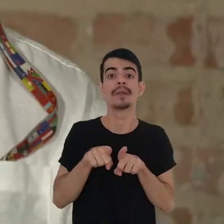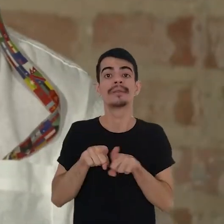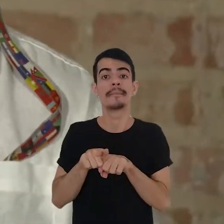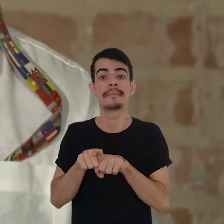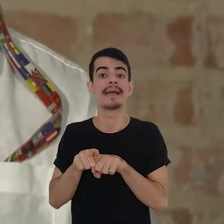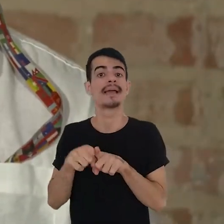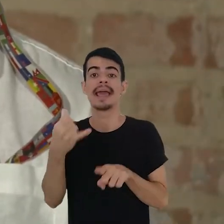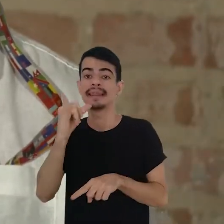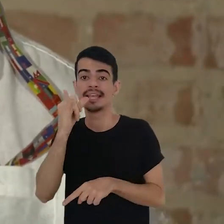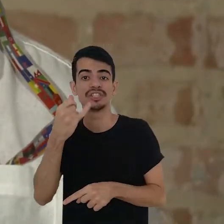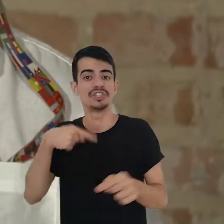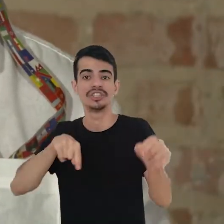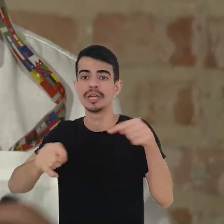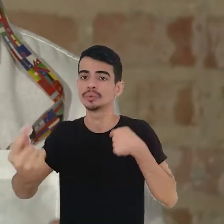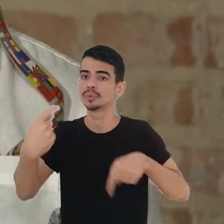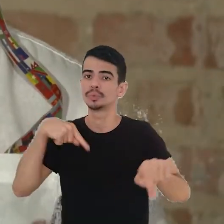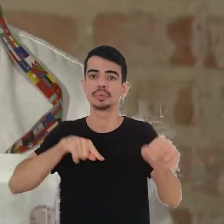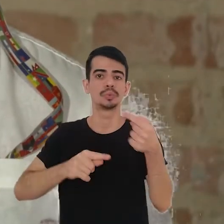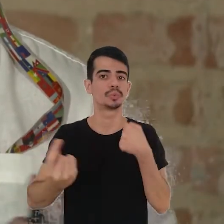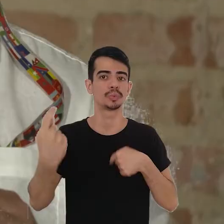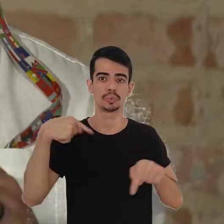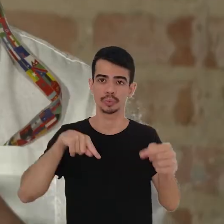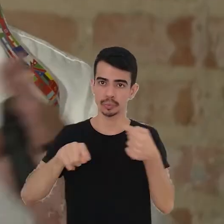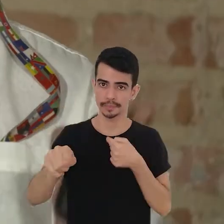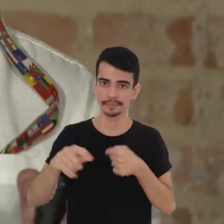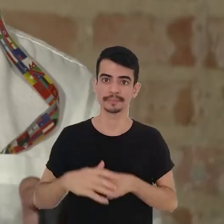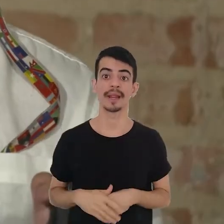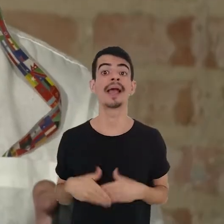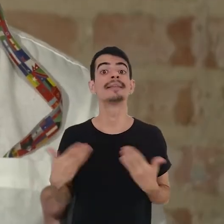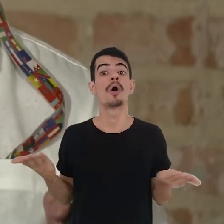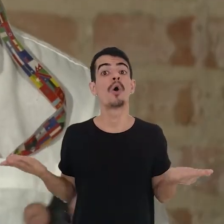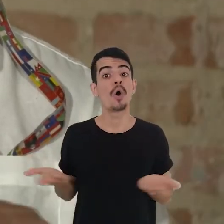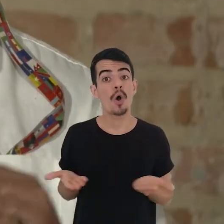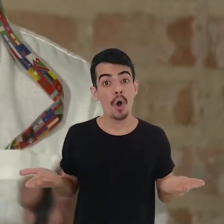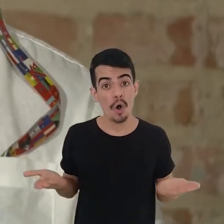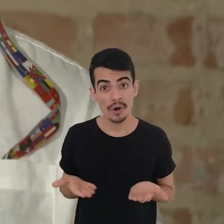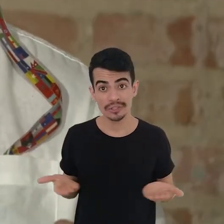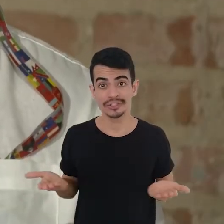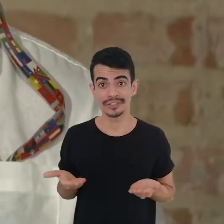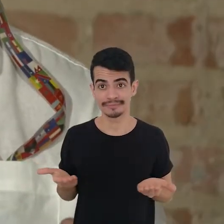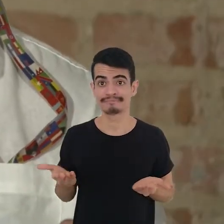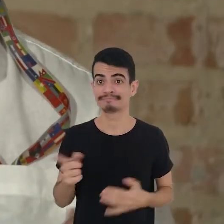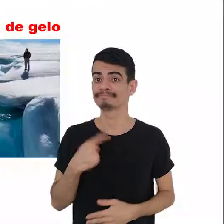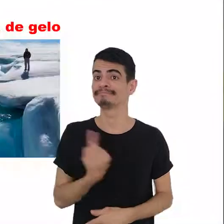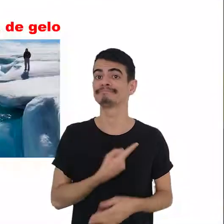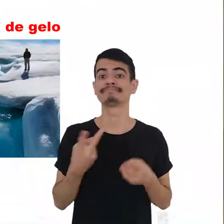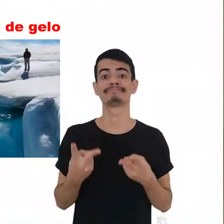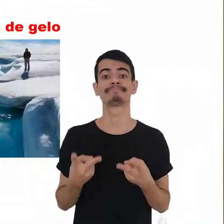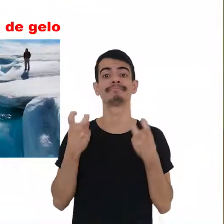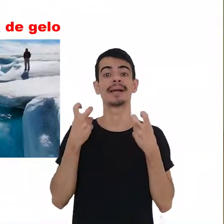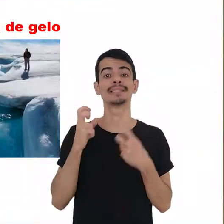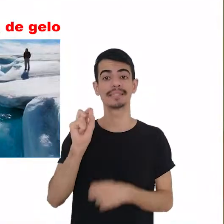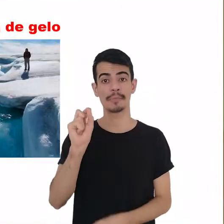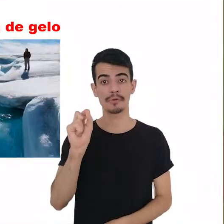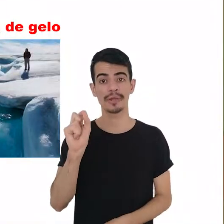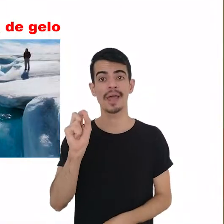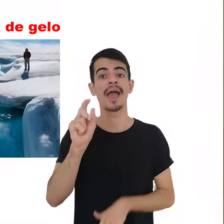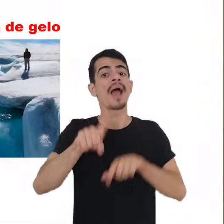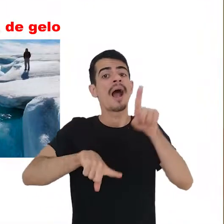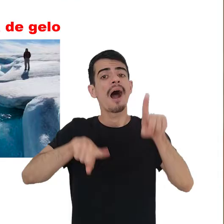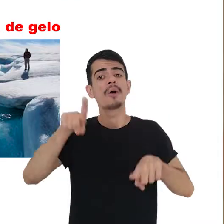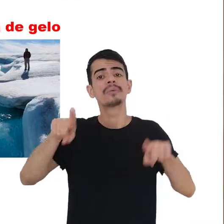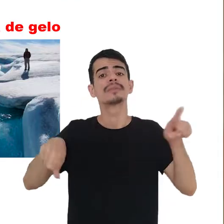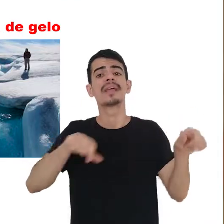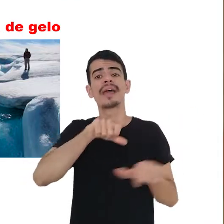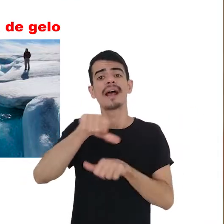e as regiões polares. Então, hoje, o que nós observamos hoje, como consequência disso, é uma alteração